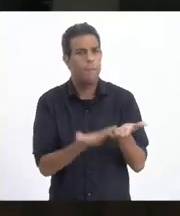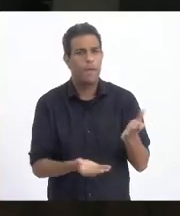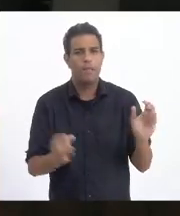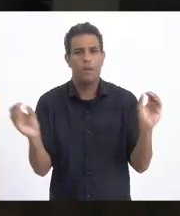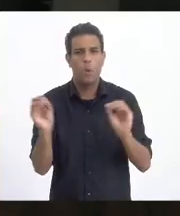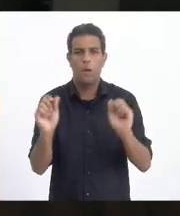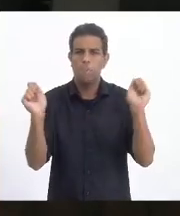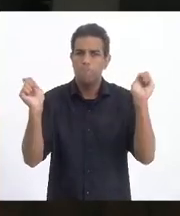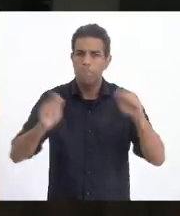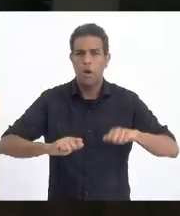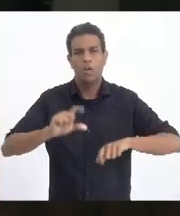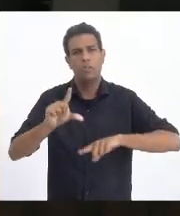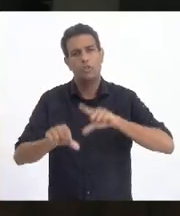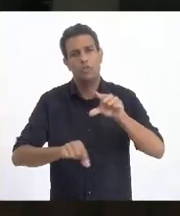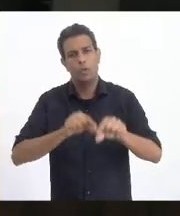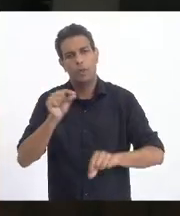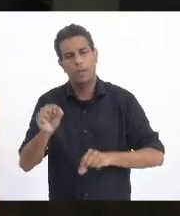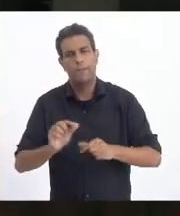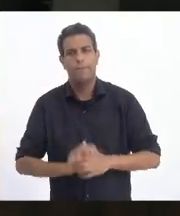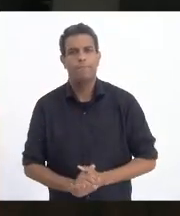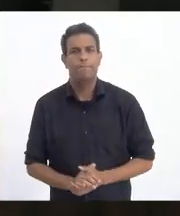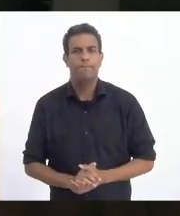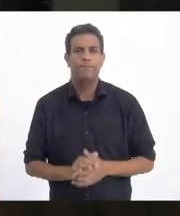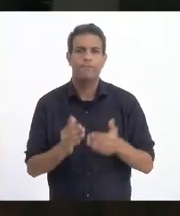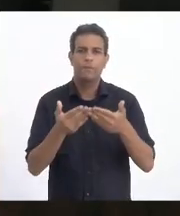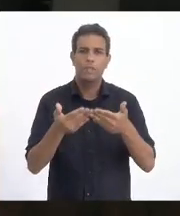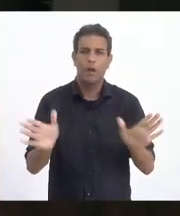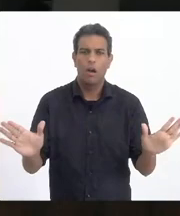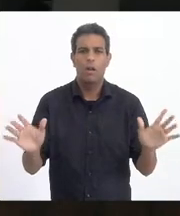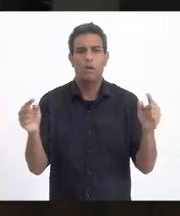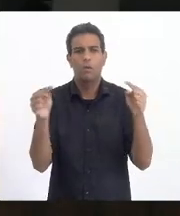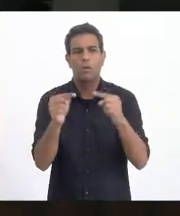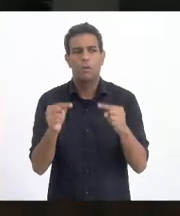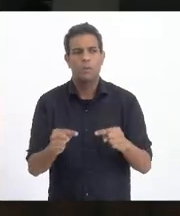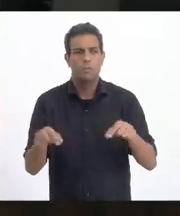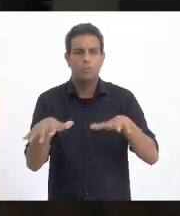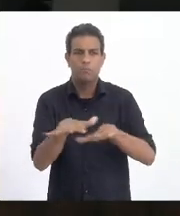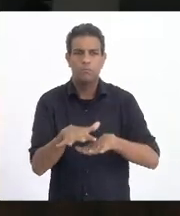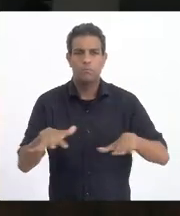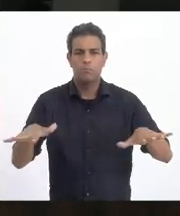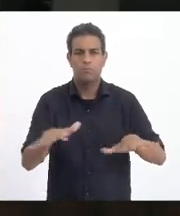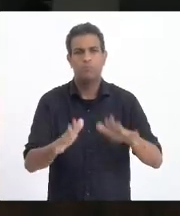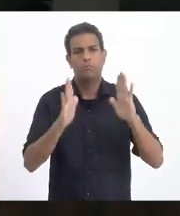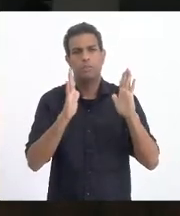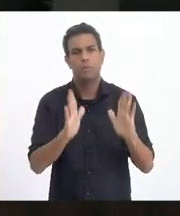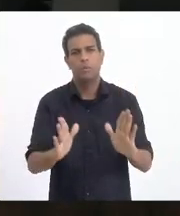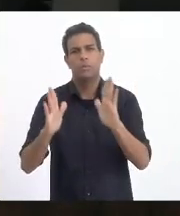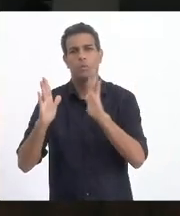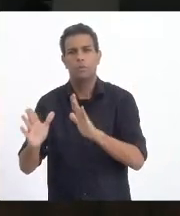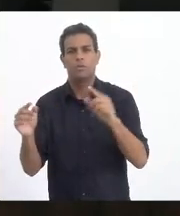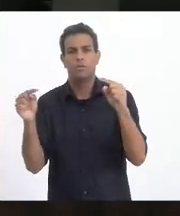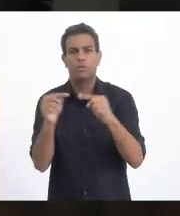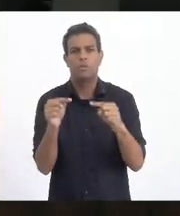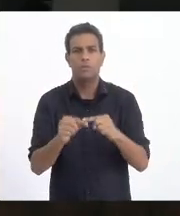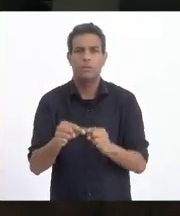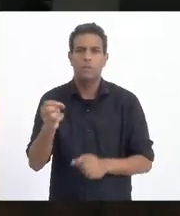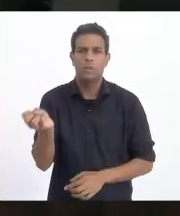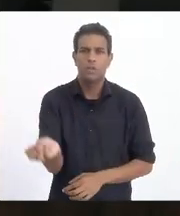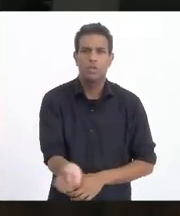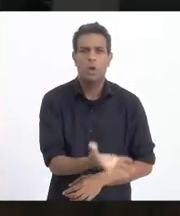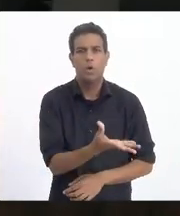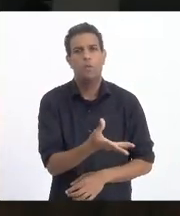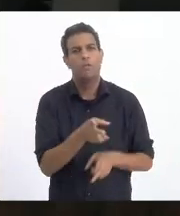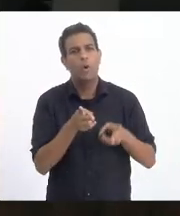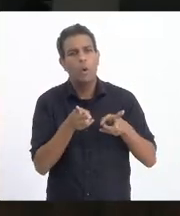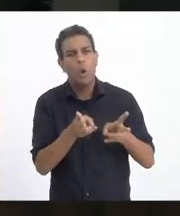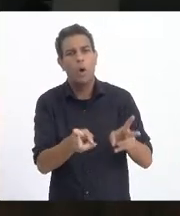que ele pode optar, ou ele vai abrir mão voluntariamente deste para ganhar um novo, ou se mantém